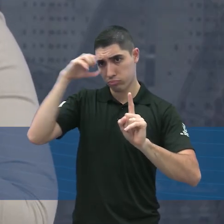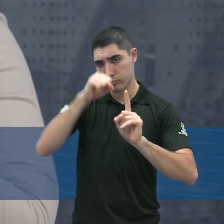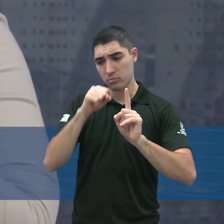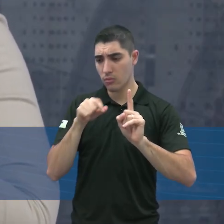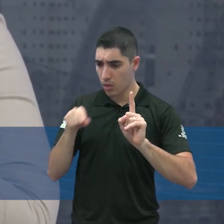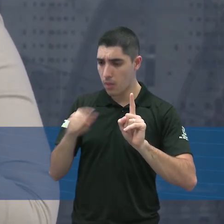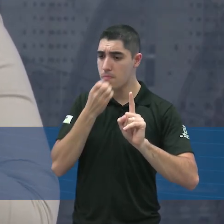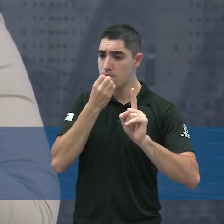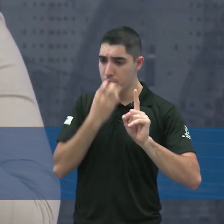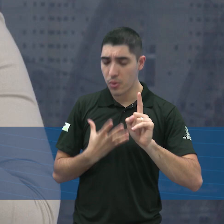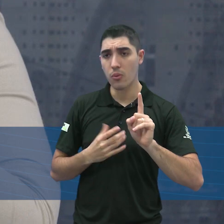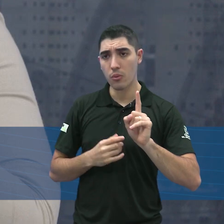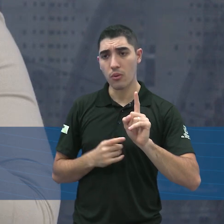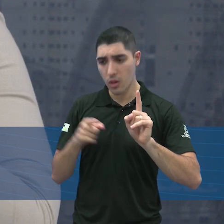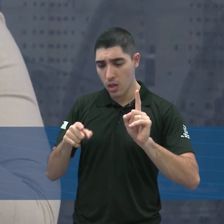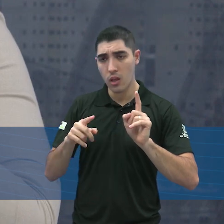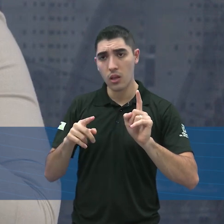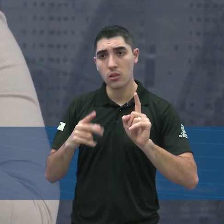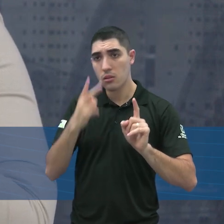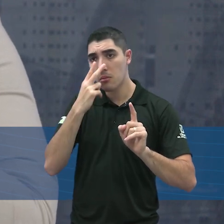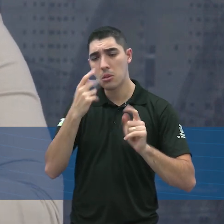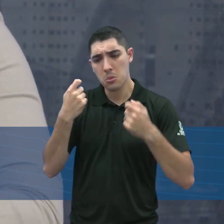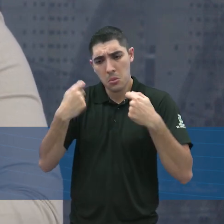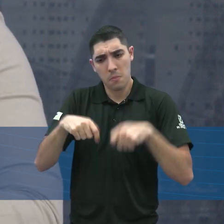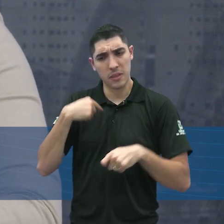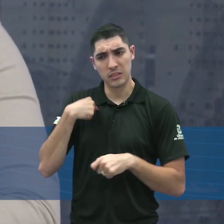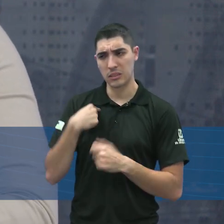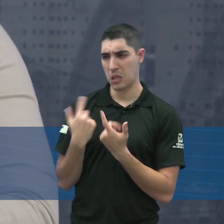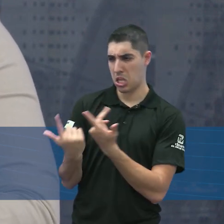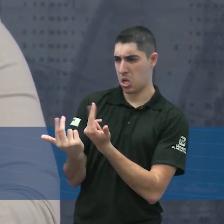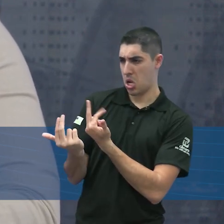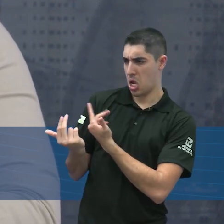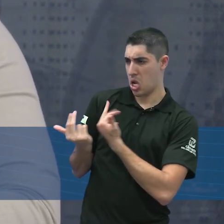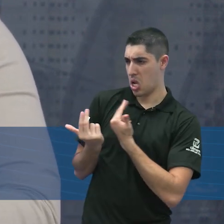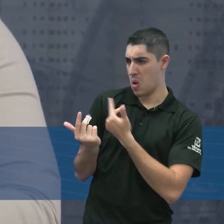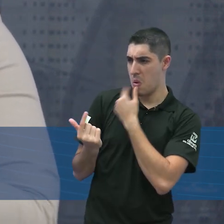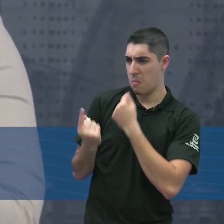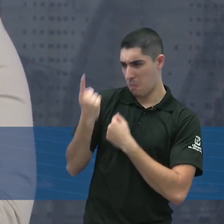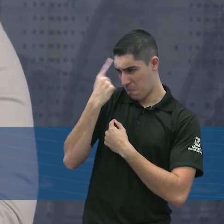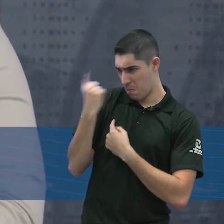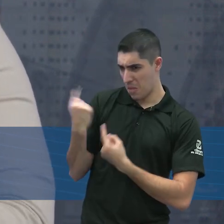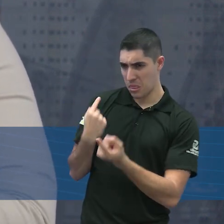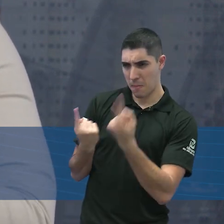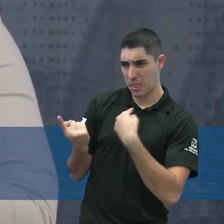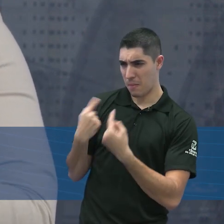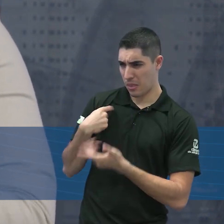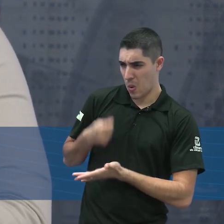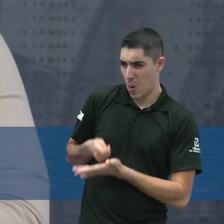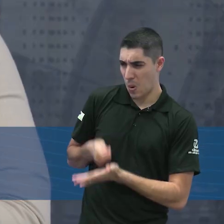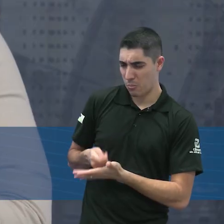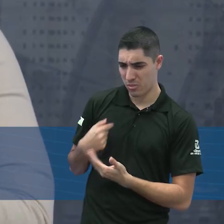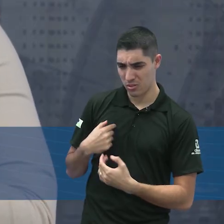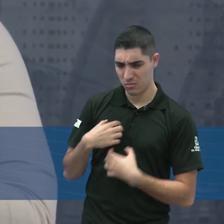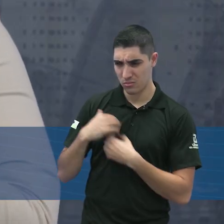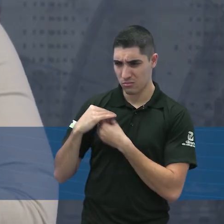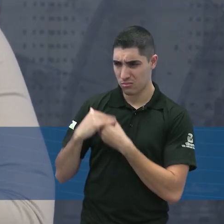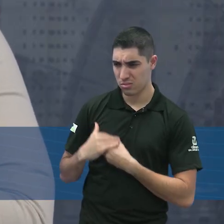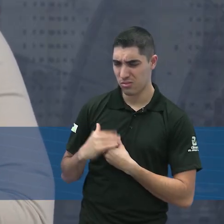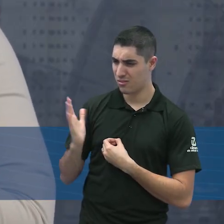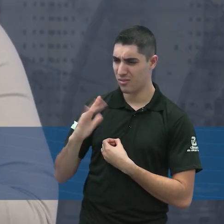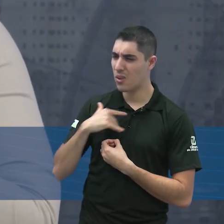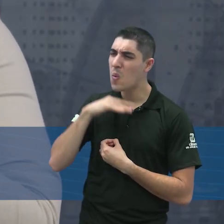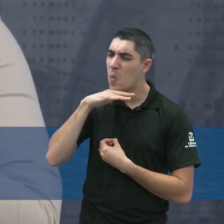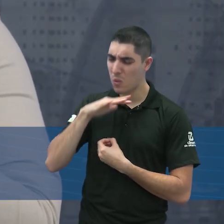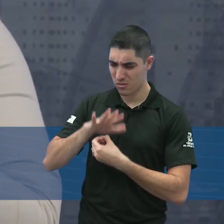isso é bom, de que realmente eu não preciso me enquadrar nessa estrutura que me explora, que me oprime e que me faz